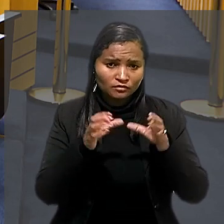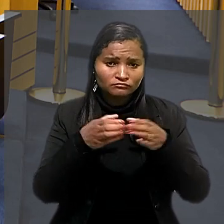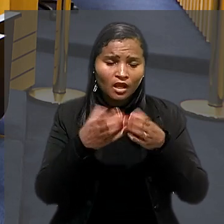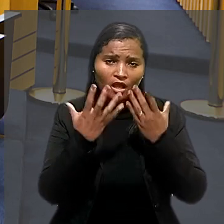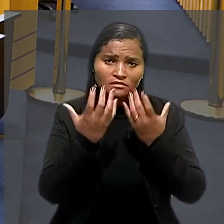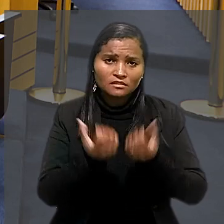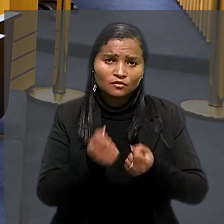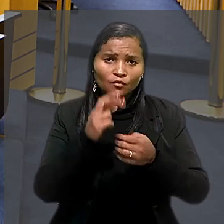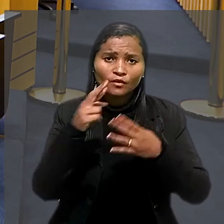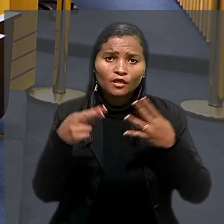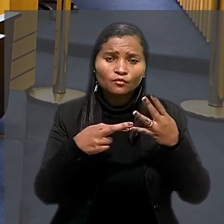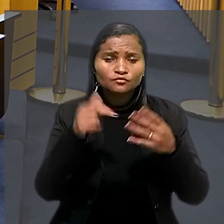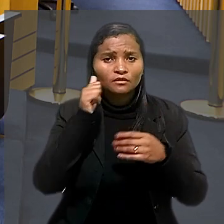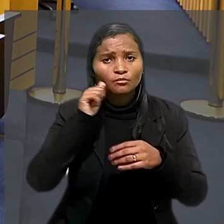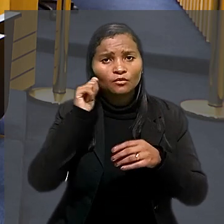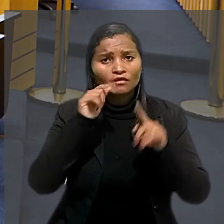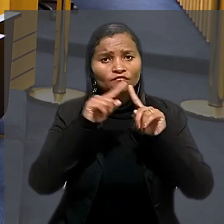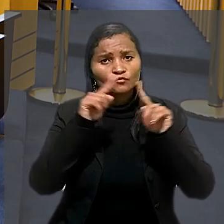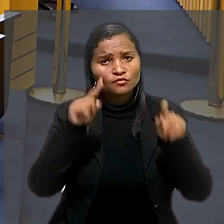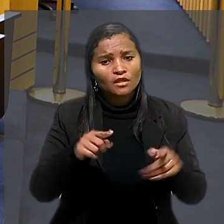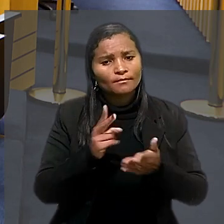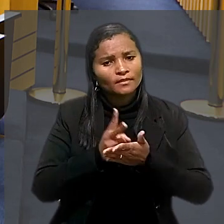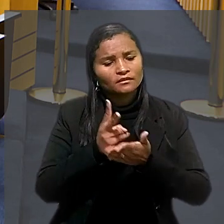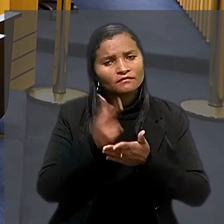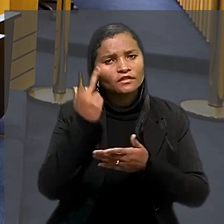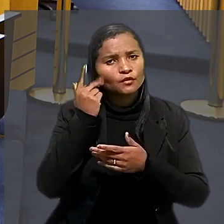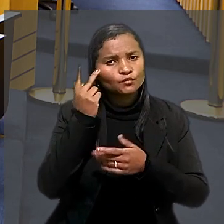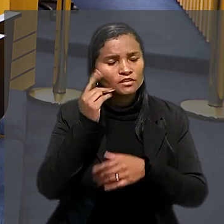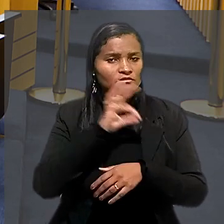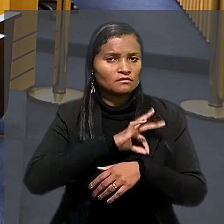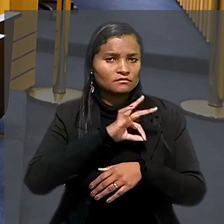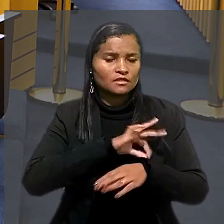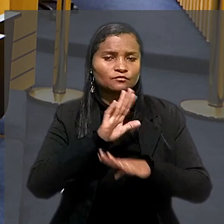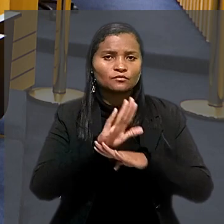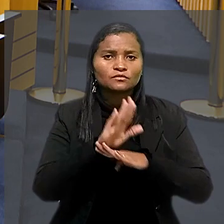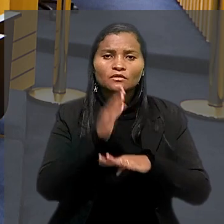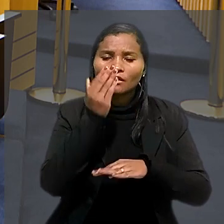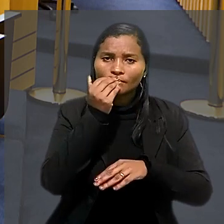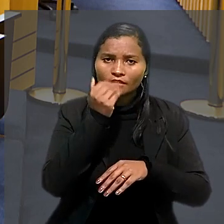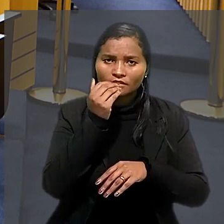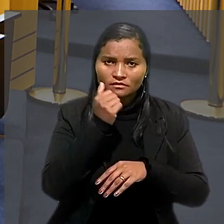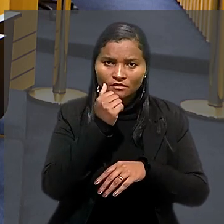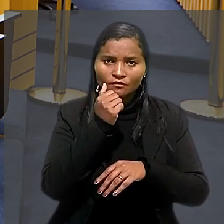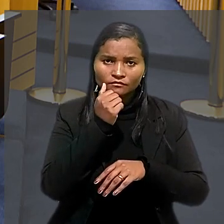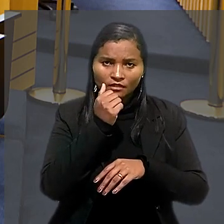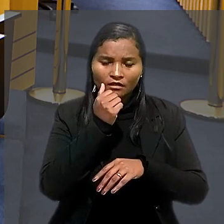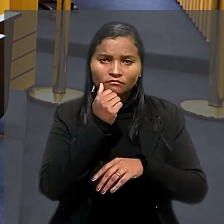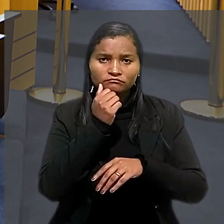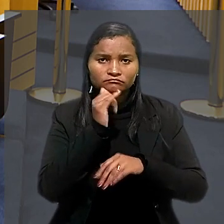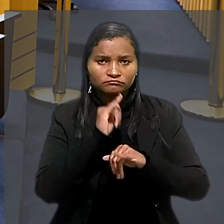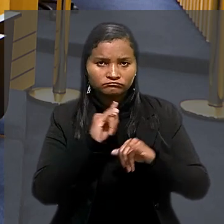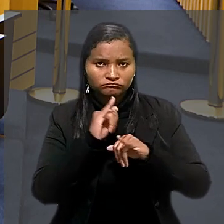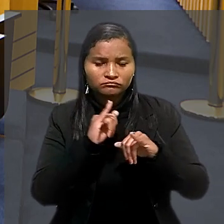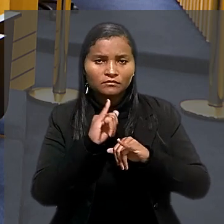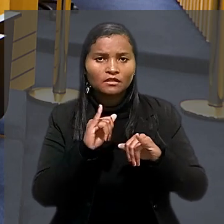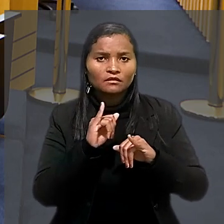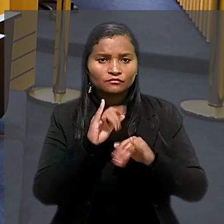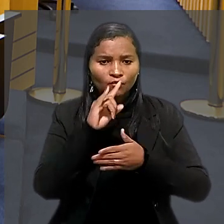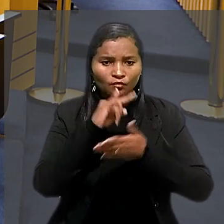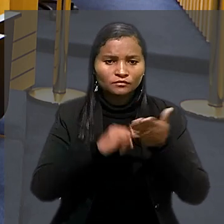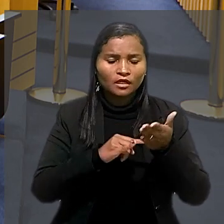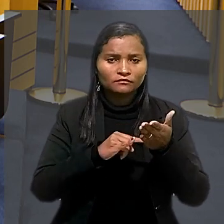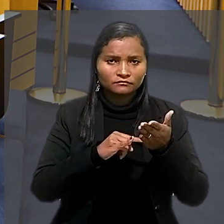unânime, o colegiado aceitou o recurso da servidora e manteve a natureza salarial do auxílio alimentação com repercussão nas